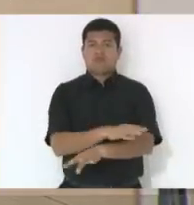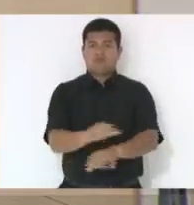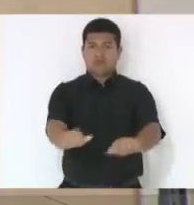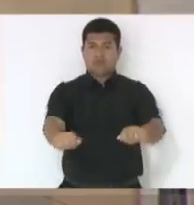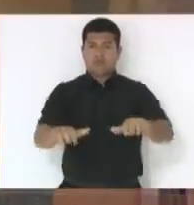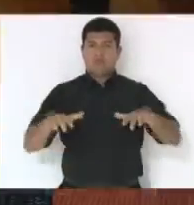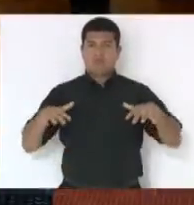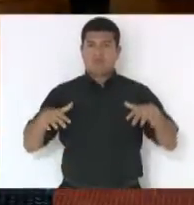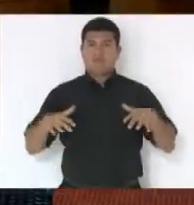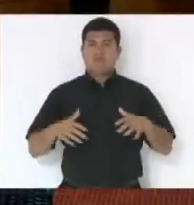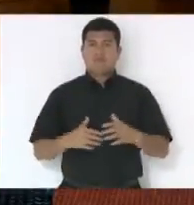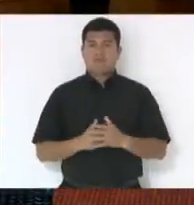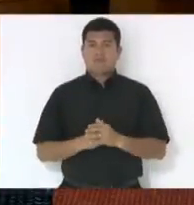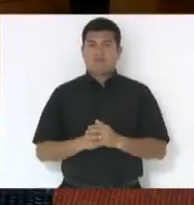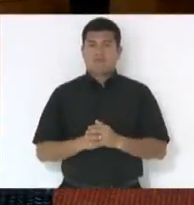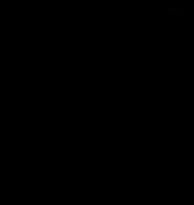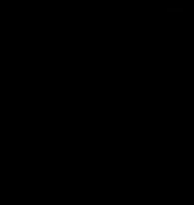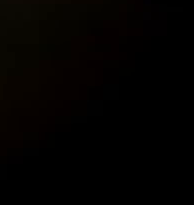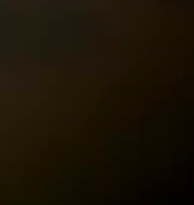a sessão.